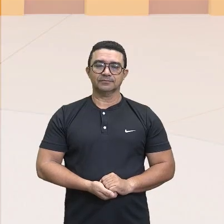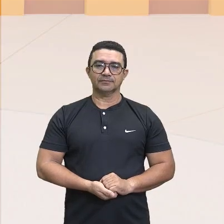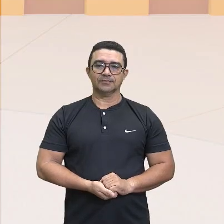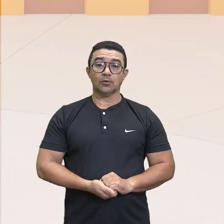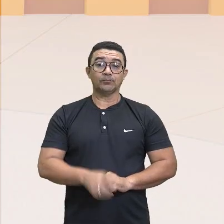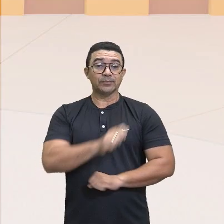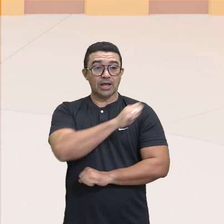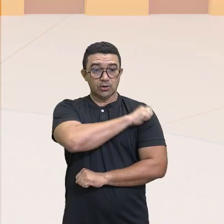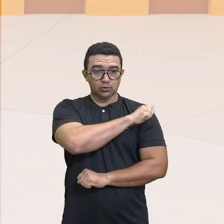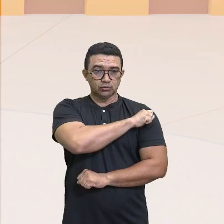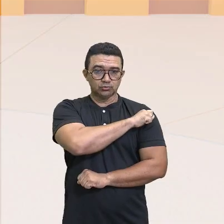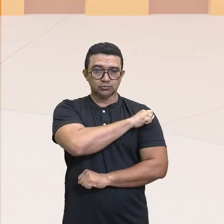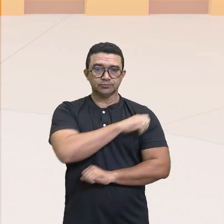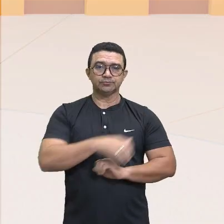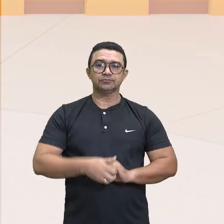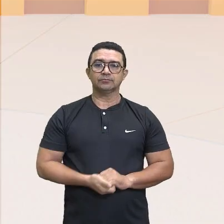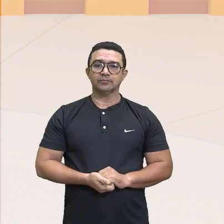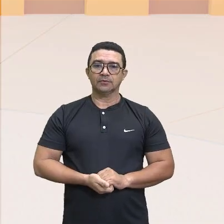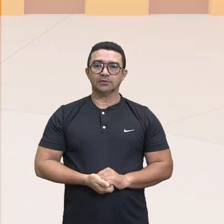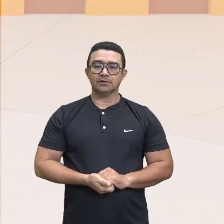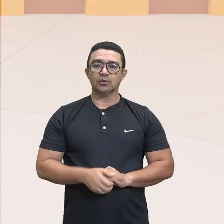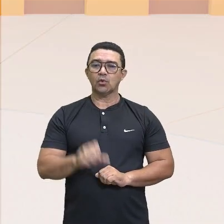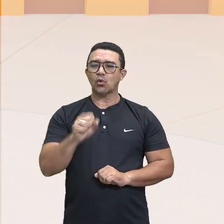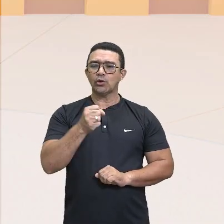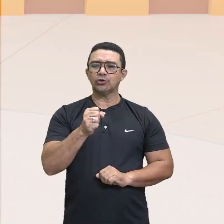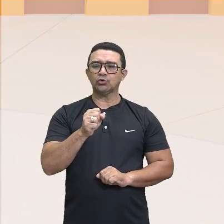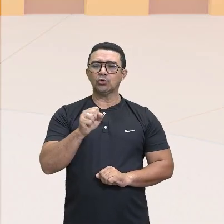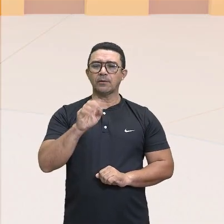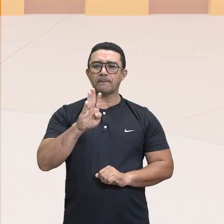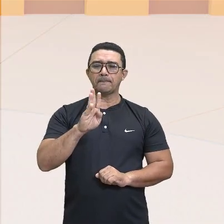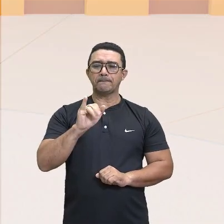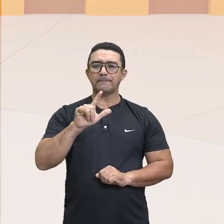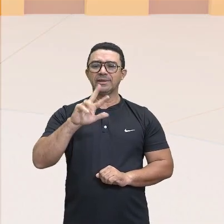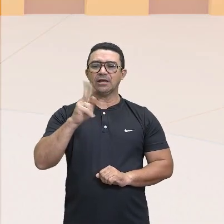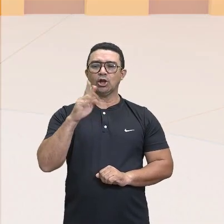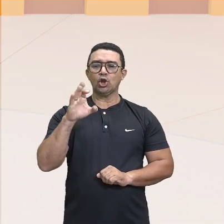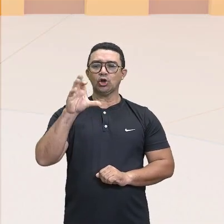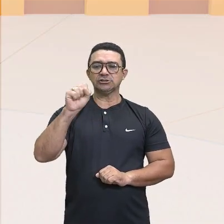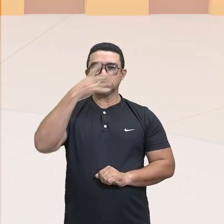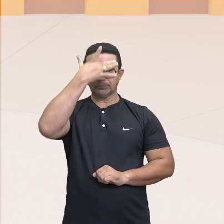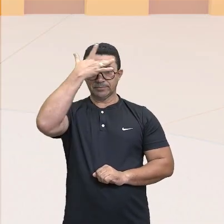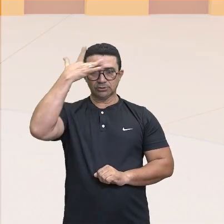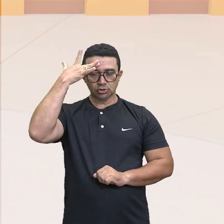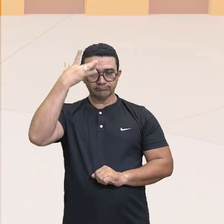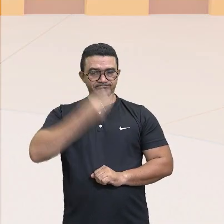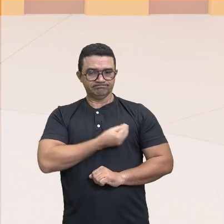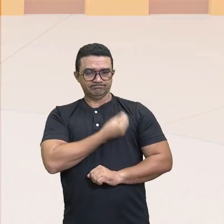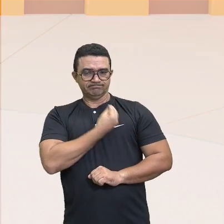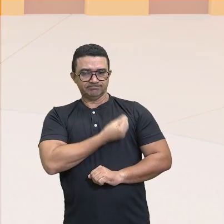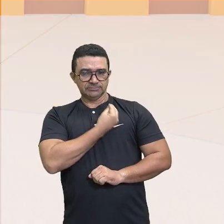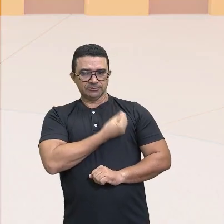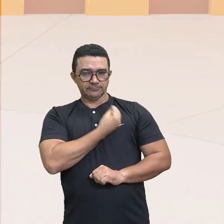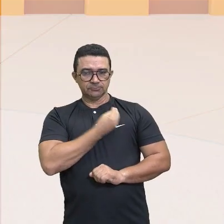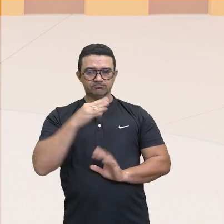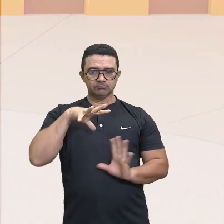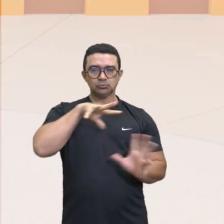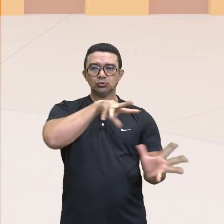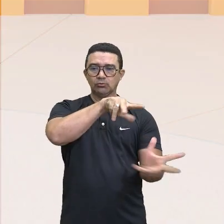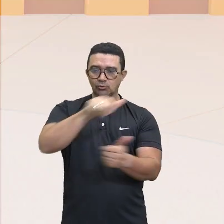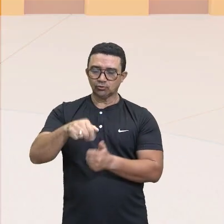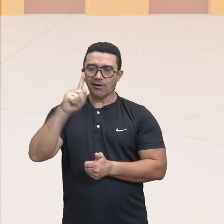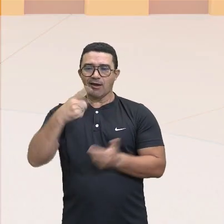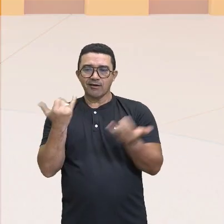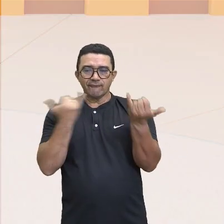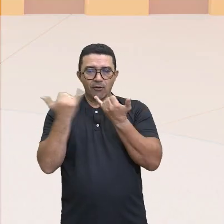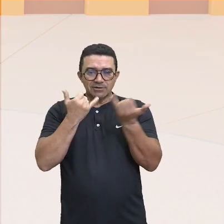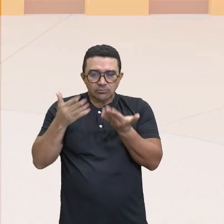Pessoal, 8 bilhões de pessoas vivendo ao mesmo tempo no planeta Terra. São dados